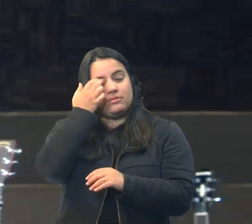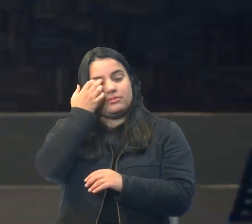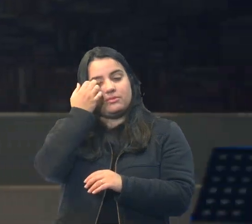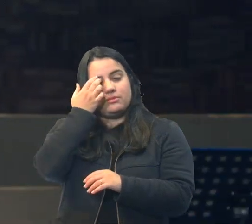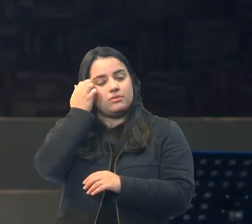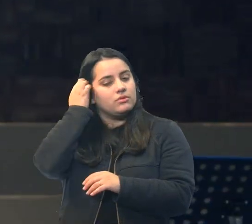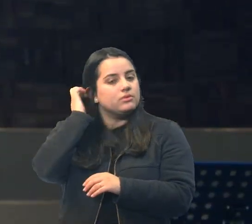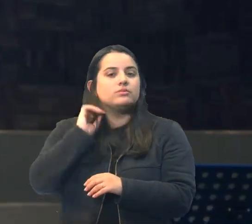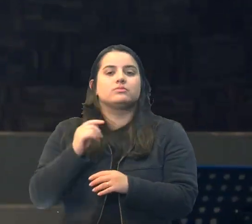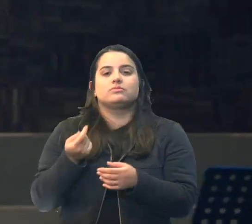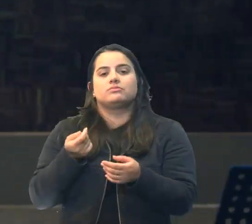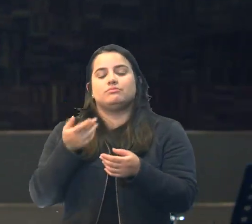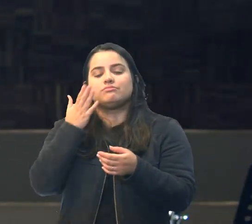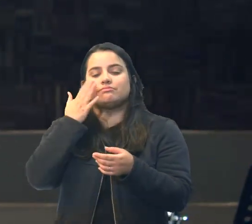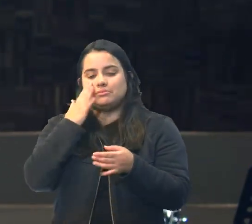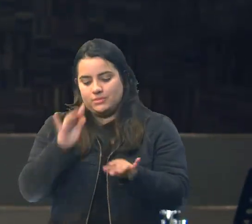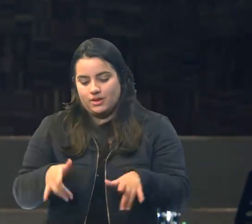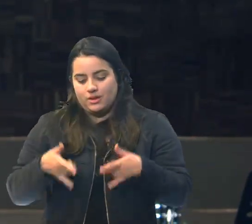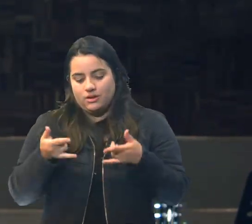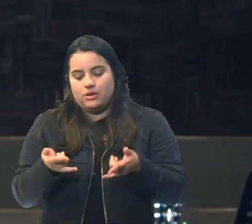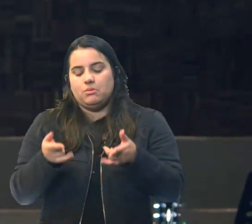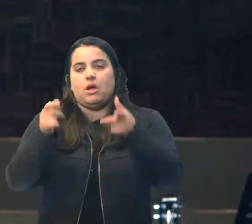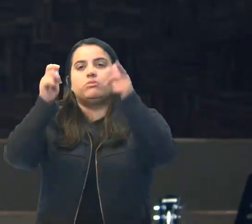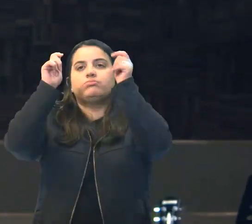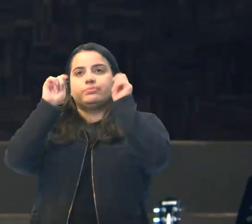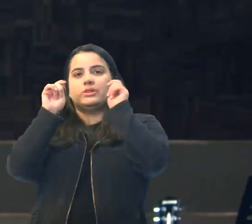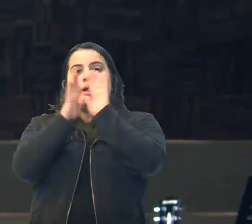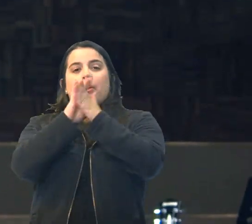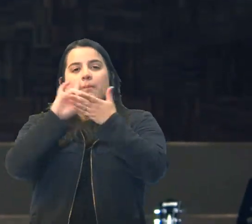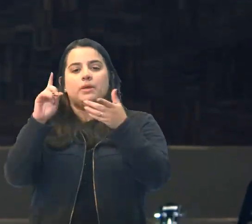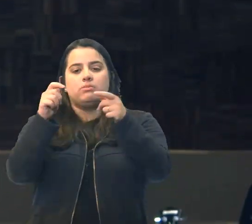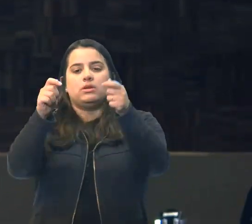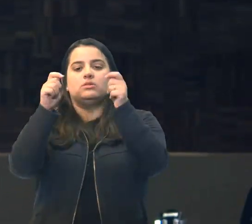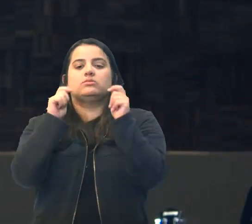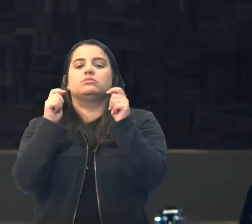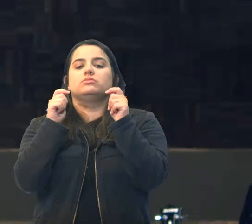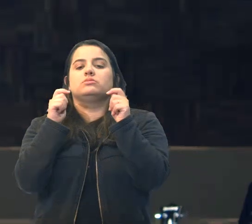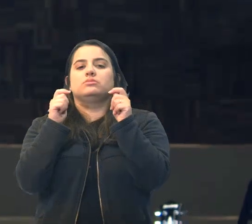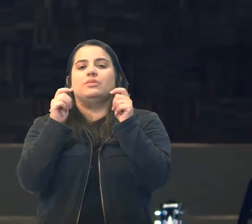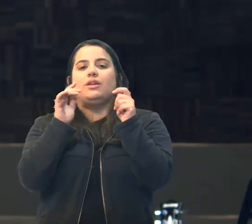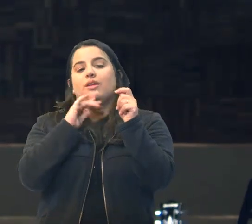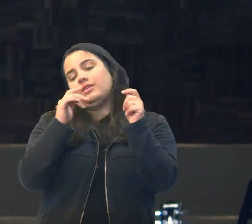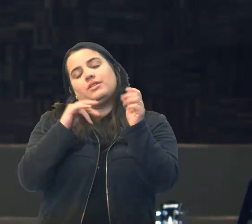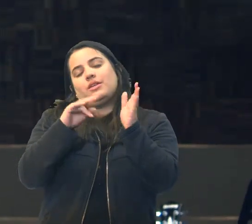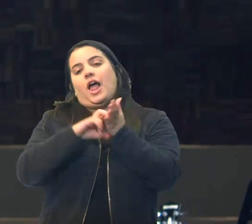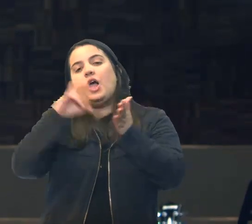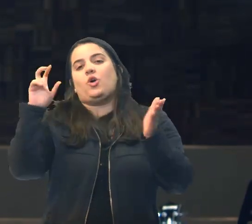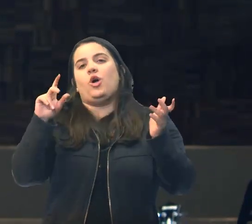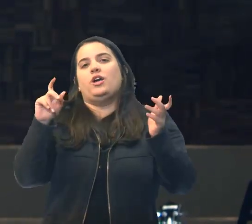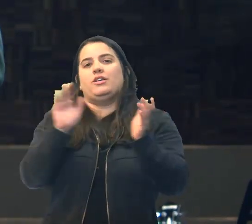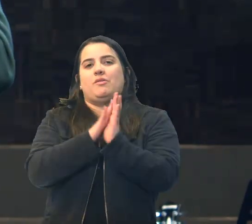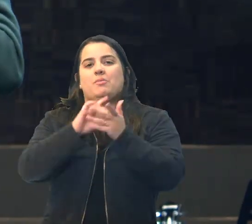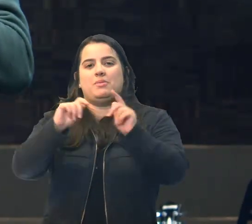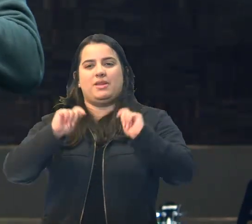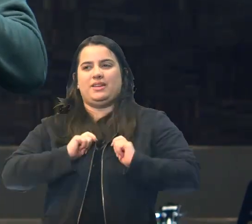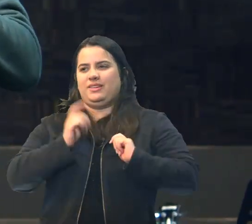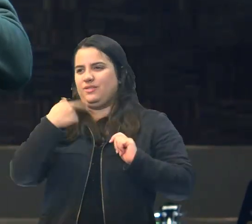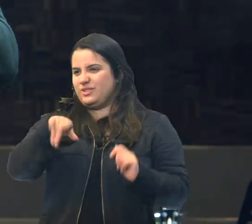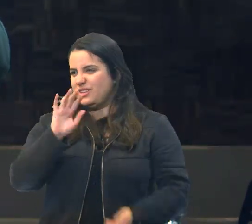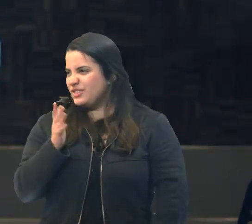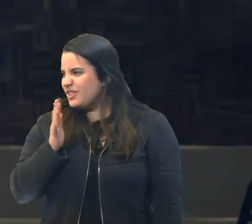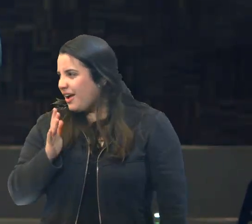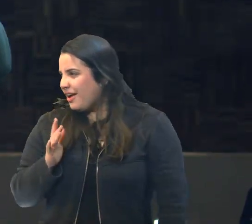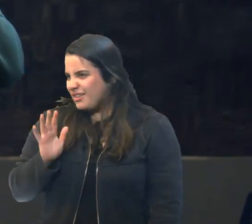você deita na sua cama e abre a sua Bíblia e acorda com ela amassada no seu peito no dia seguinte. Quem já viveu